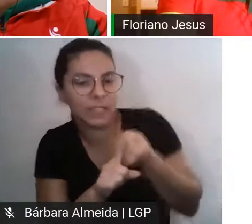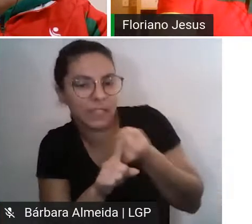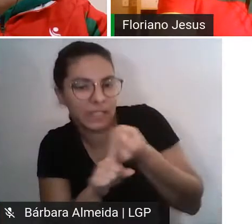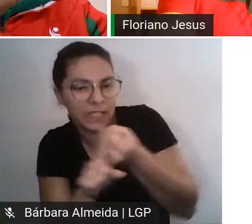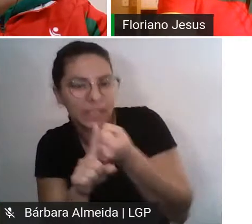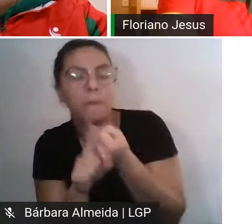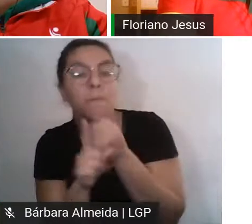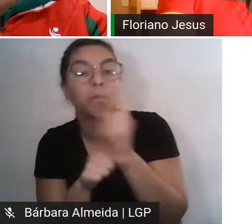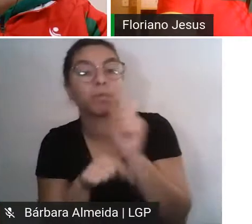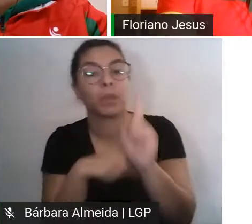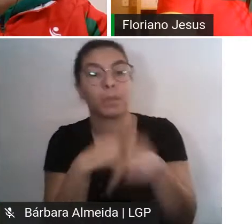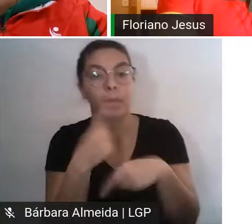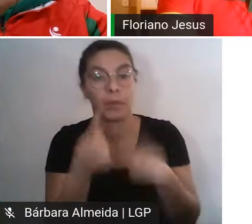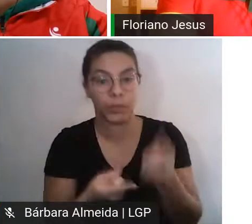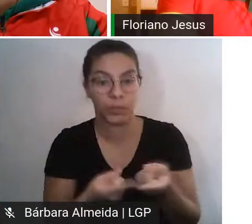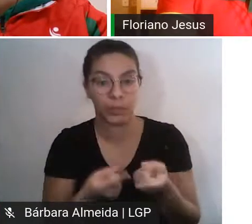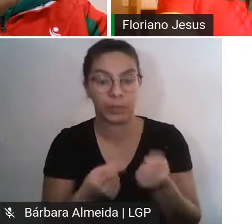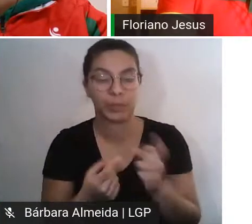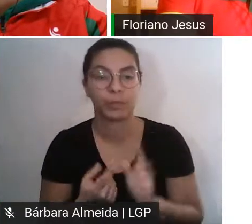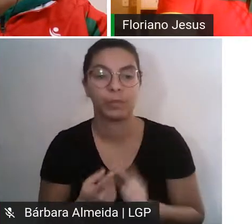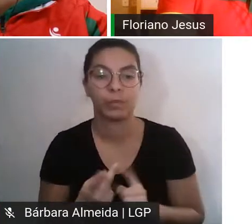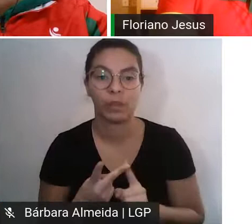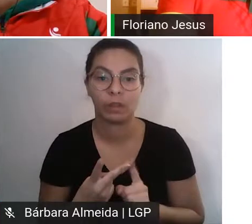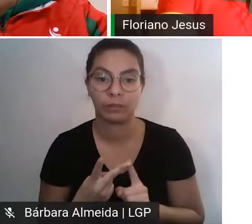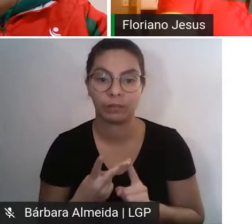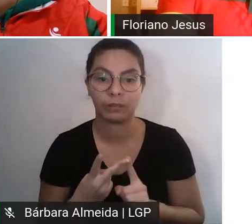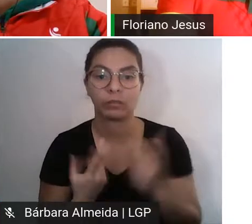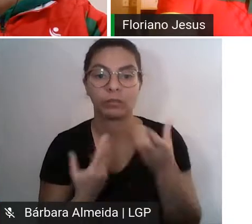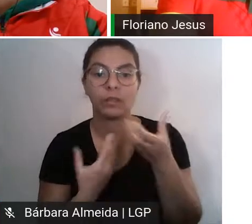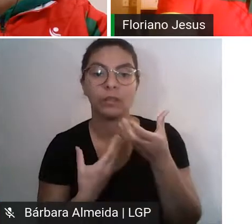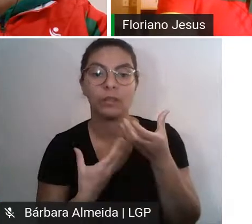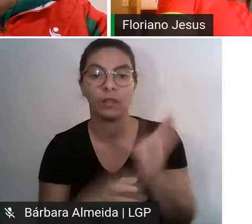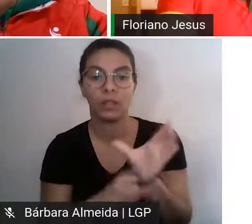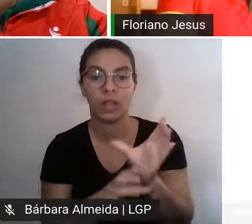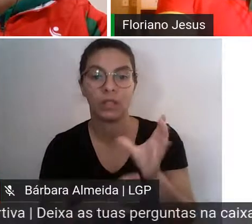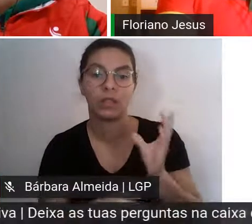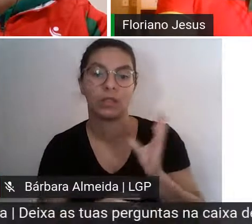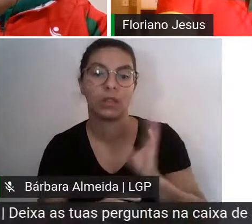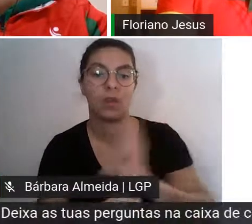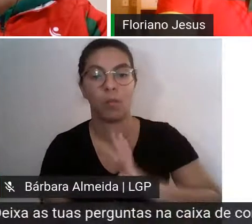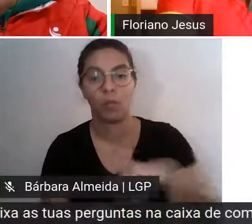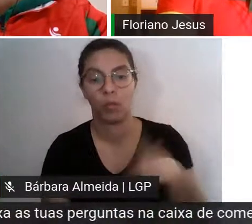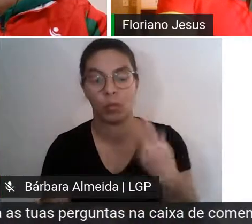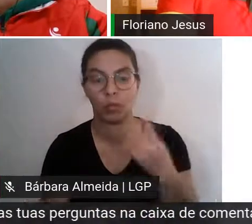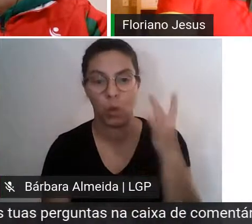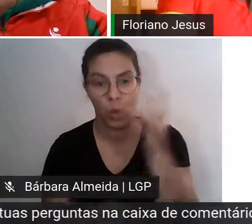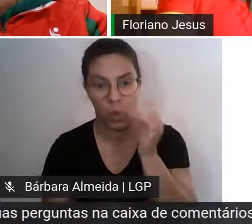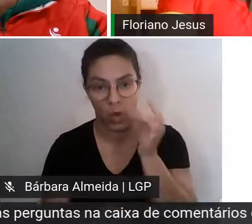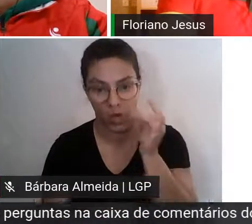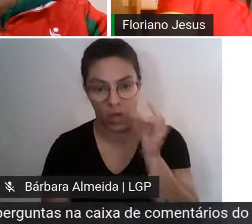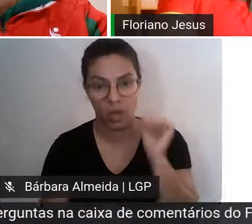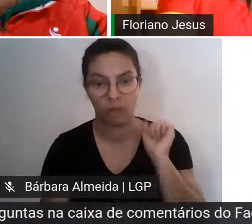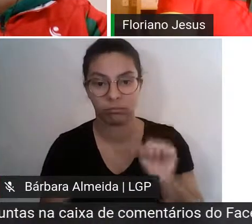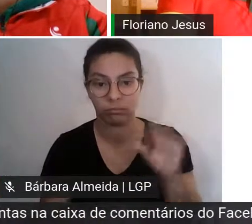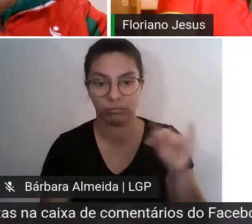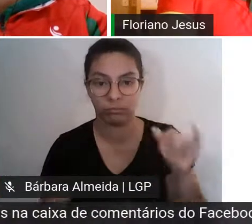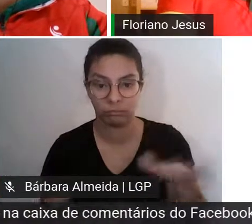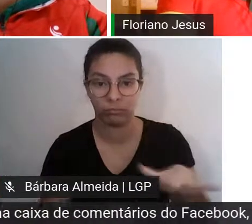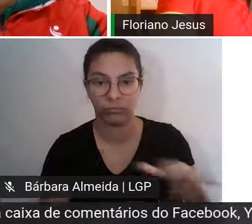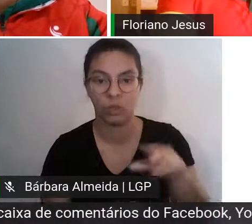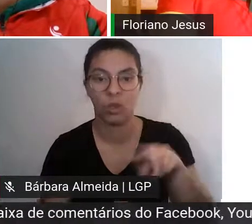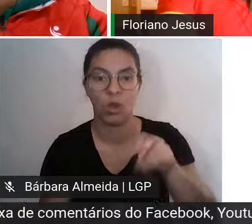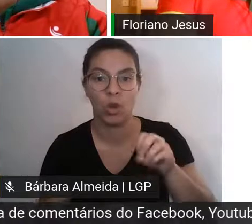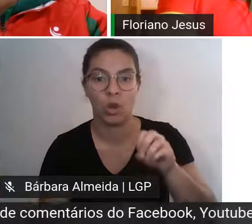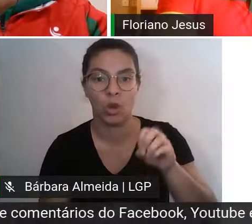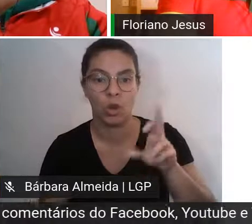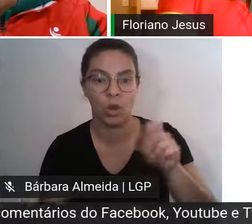apareceu também a Taça do Mundo também na Hungria, que só foi o atleta, o Norberto Mourão,